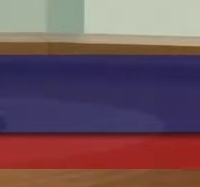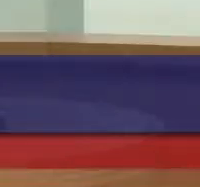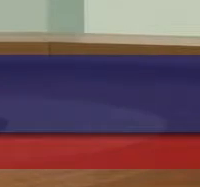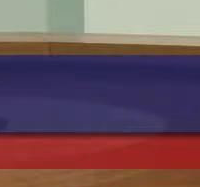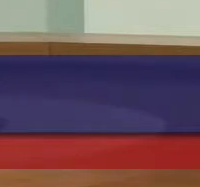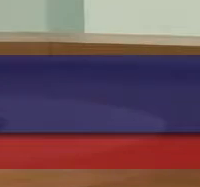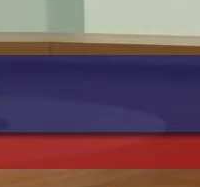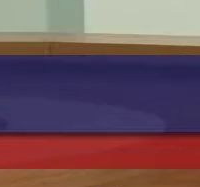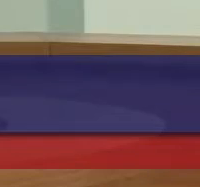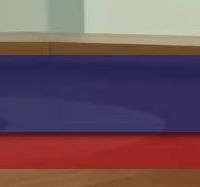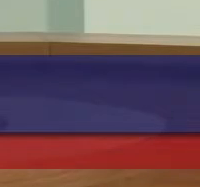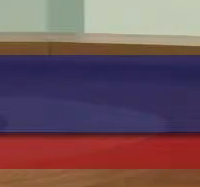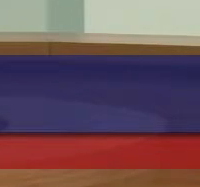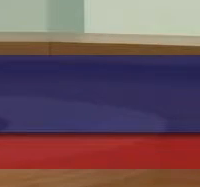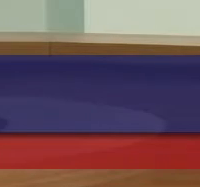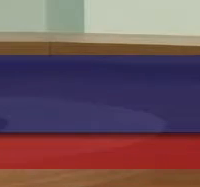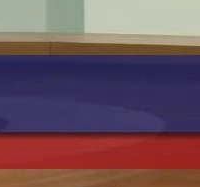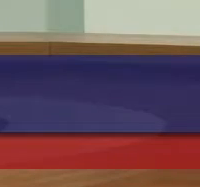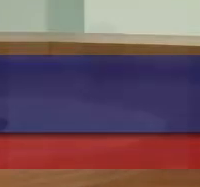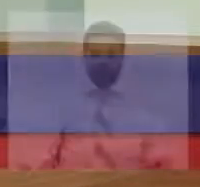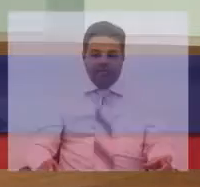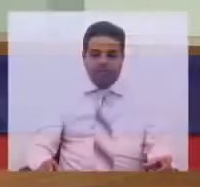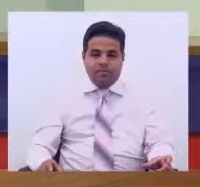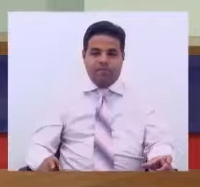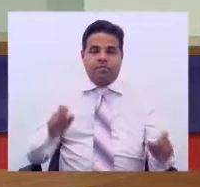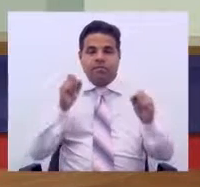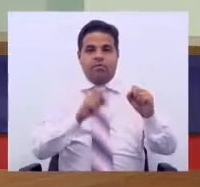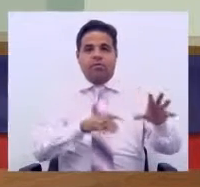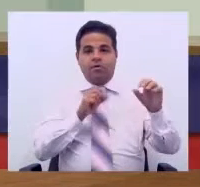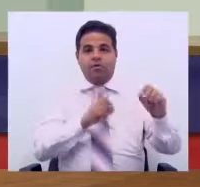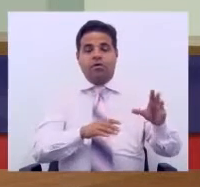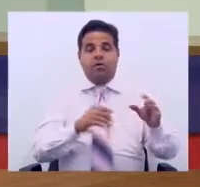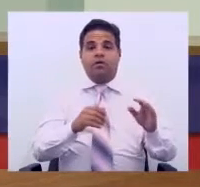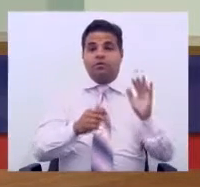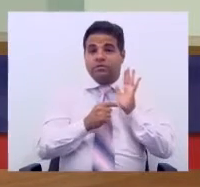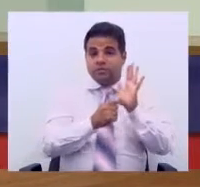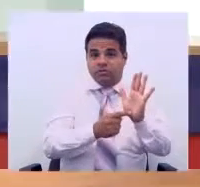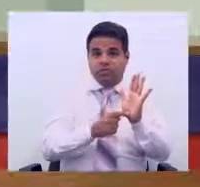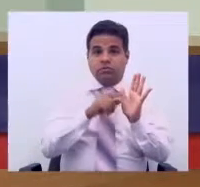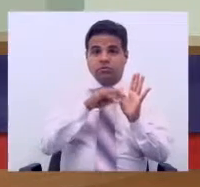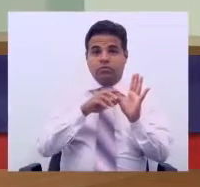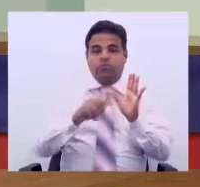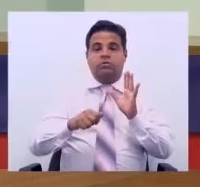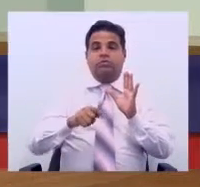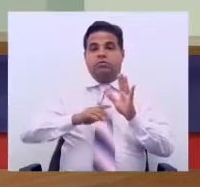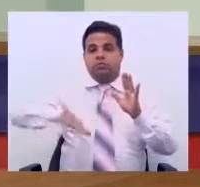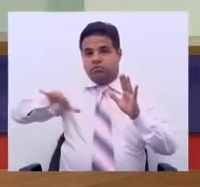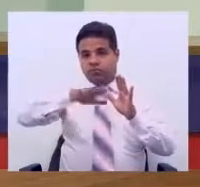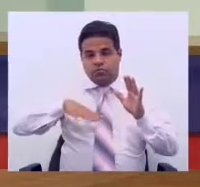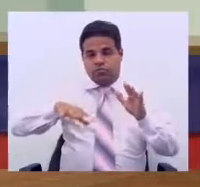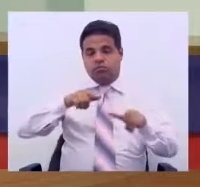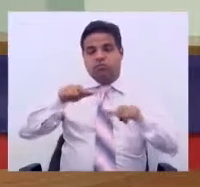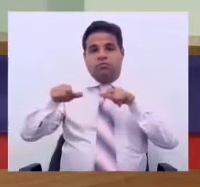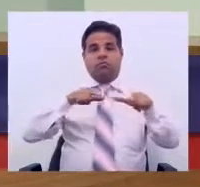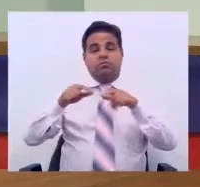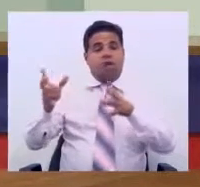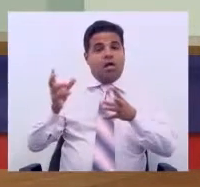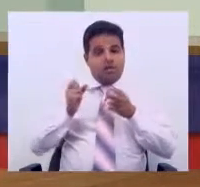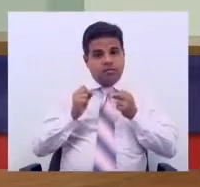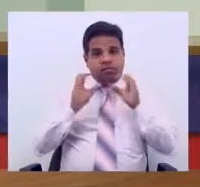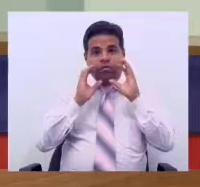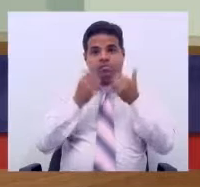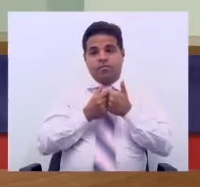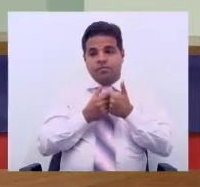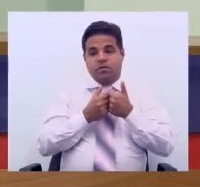bom sinal dessa casa nós resolvermos, porque isso está no indicativo do Tribunal do Trabalho, que recebeu a